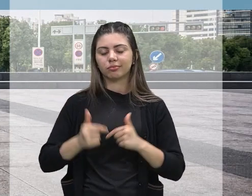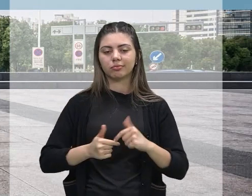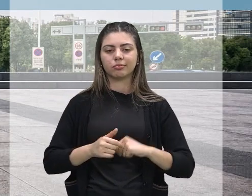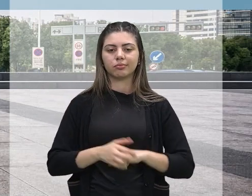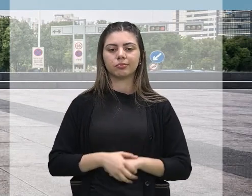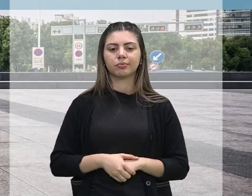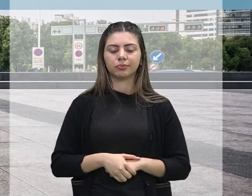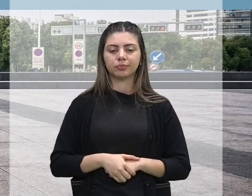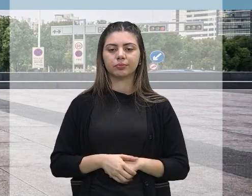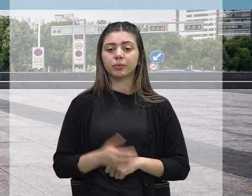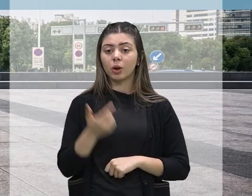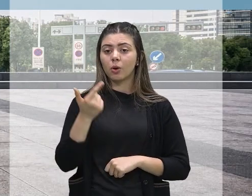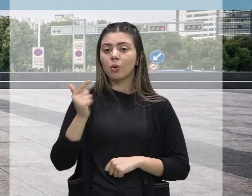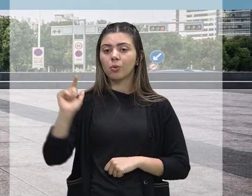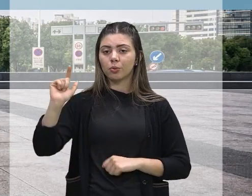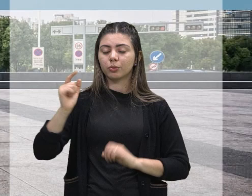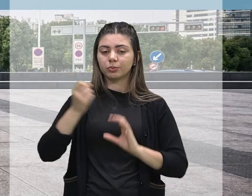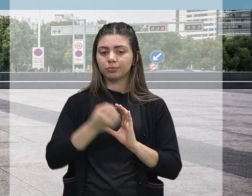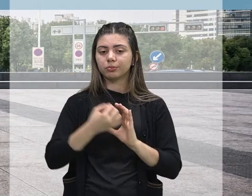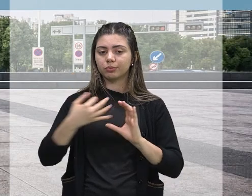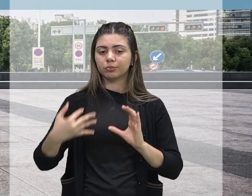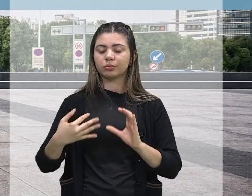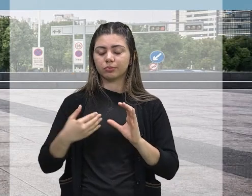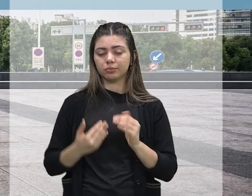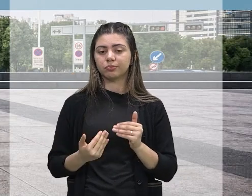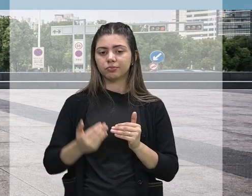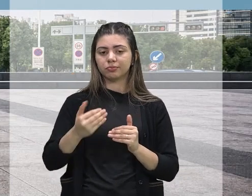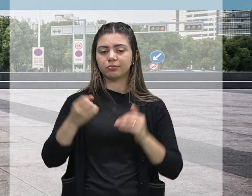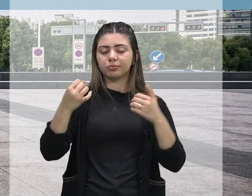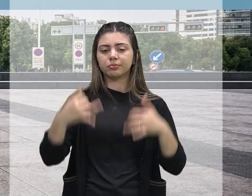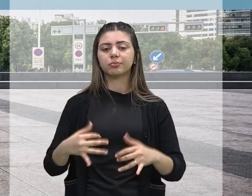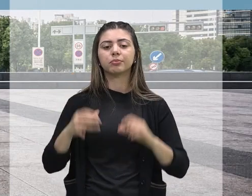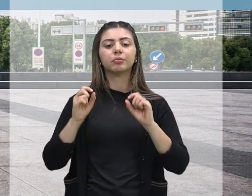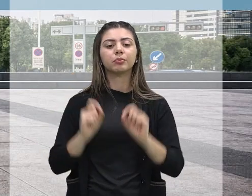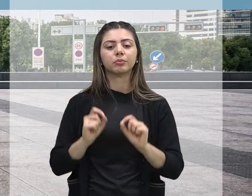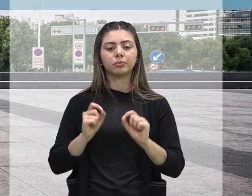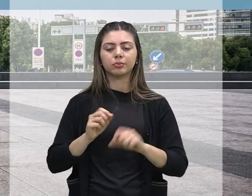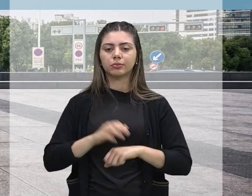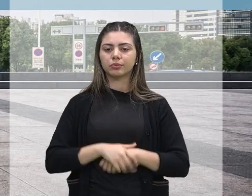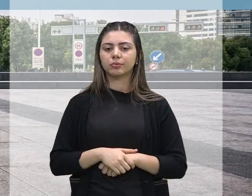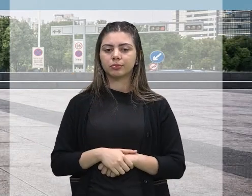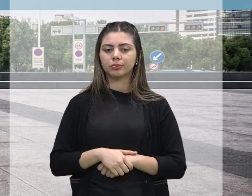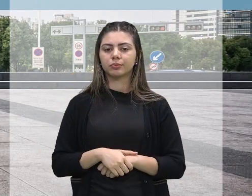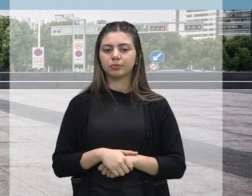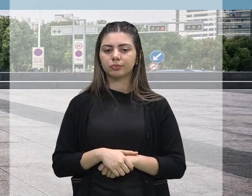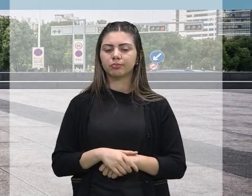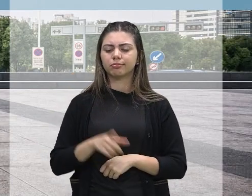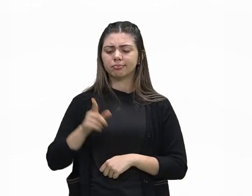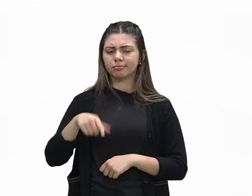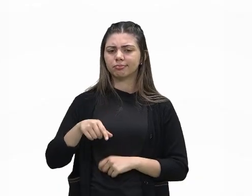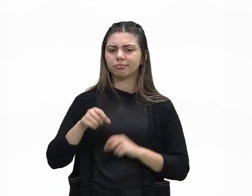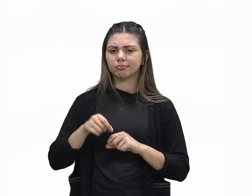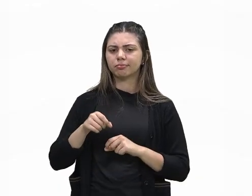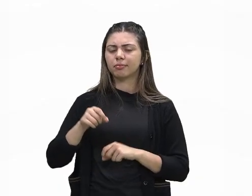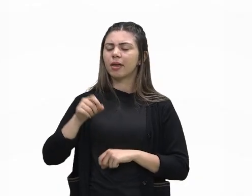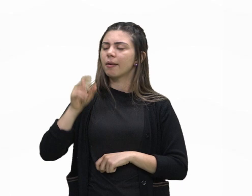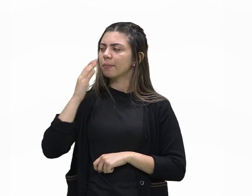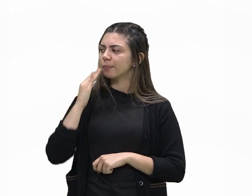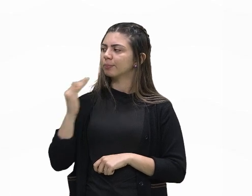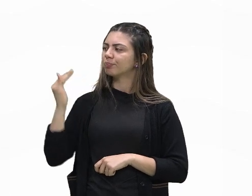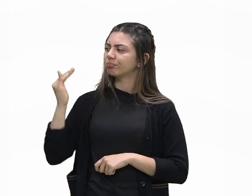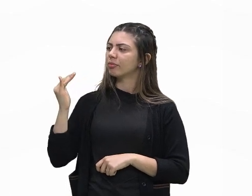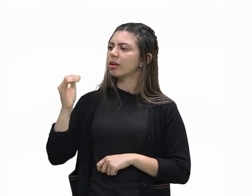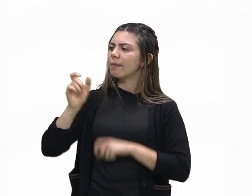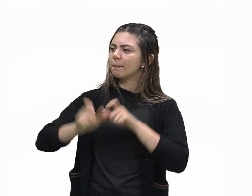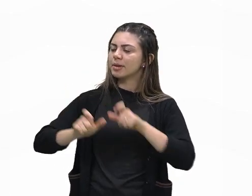E o outro ponto que eu queria que a gente detalhasse aqui com vocês um pouco mais é a questão do trabalhador ribeirinho,